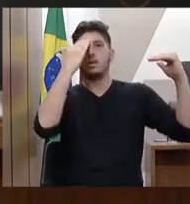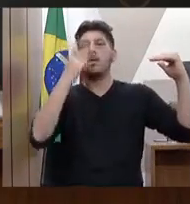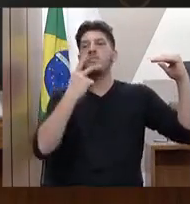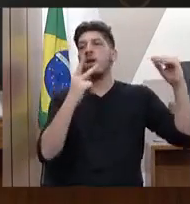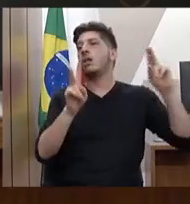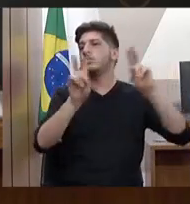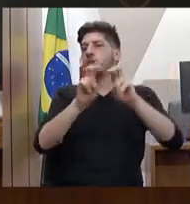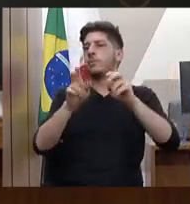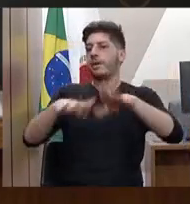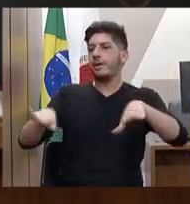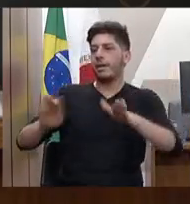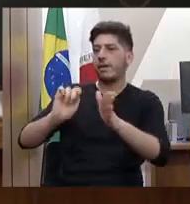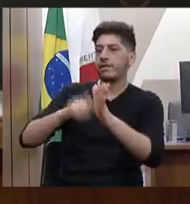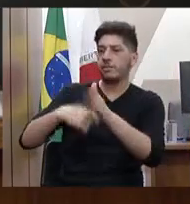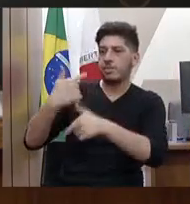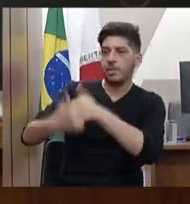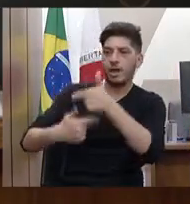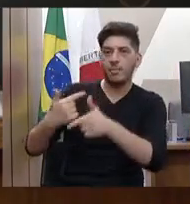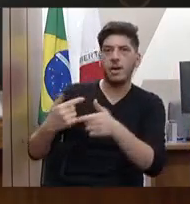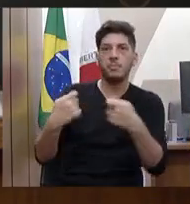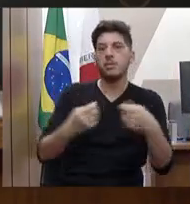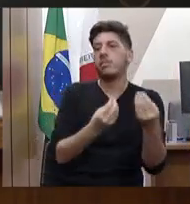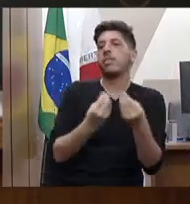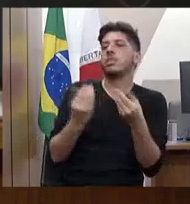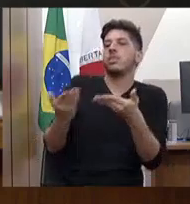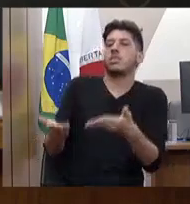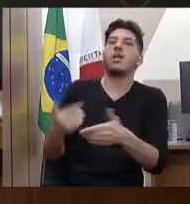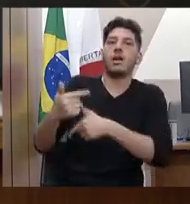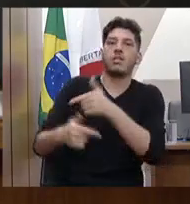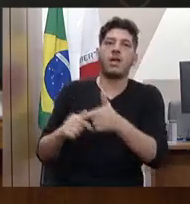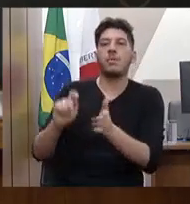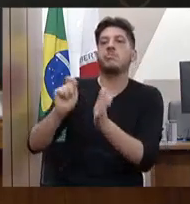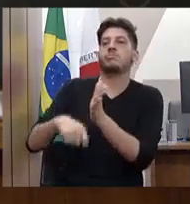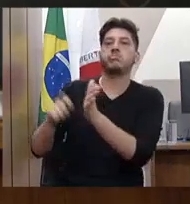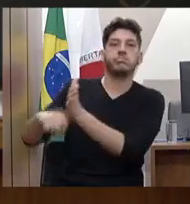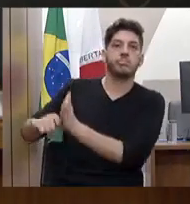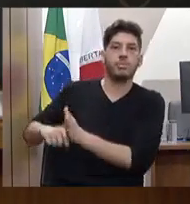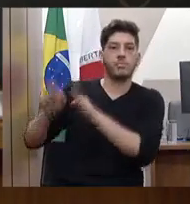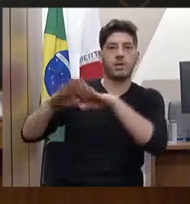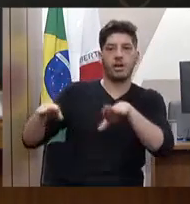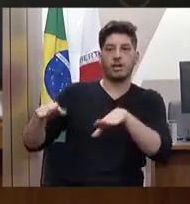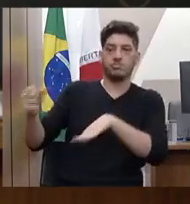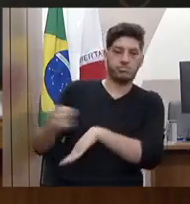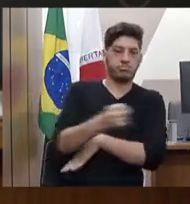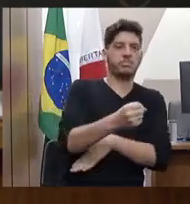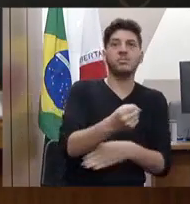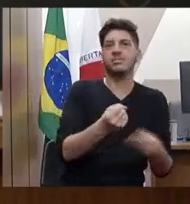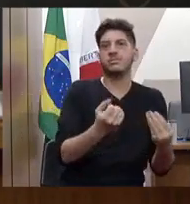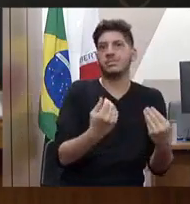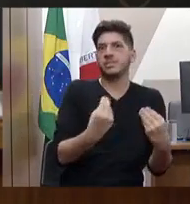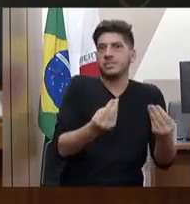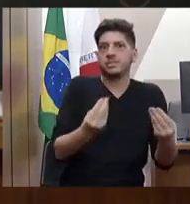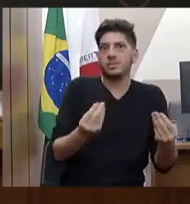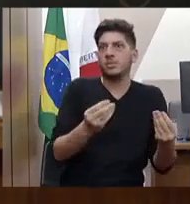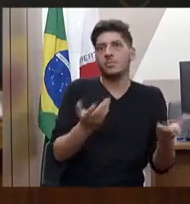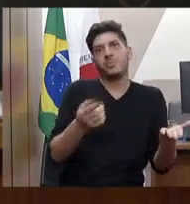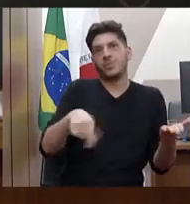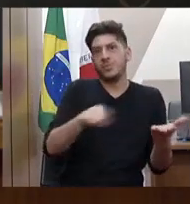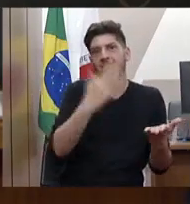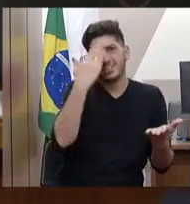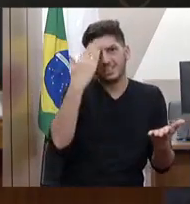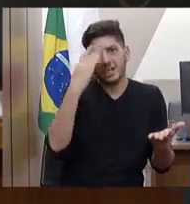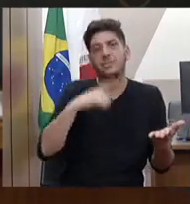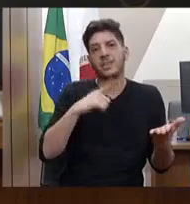na necessidade da trabalho para criança porque primeiro toda a exposição que a gente já vê pode ocorrer do Risco mas